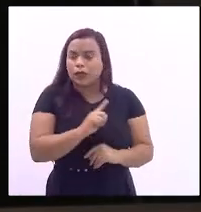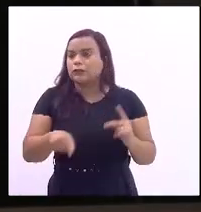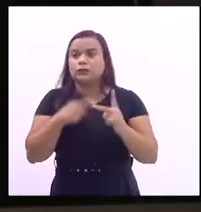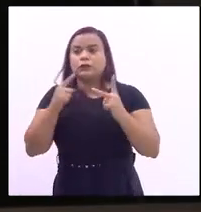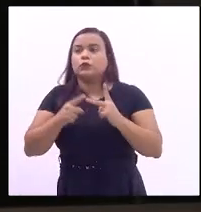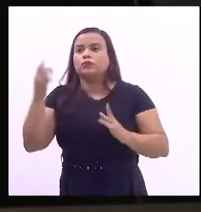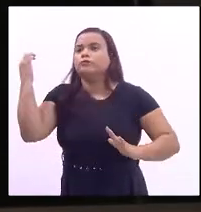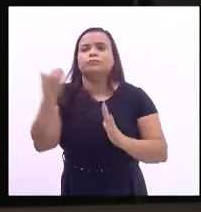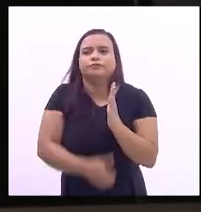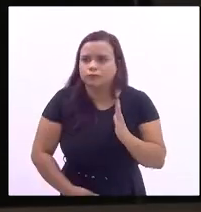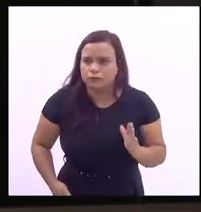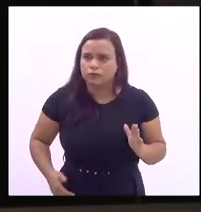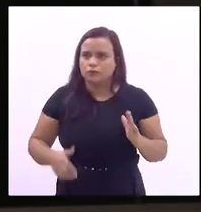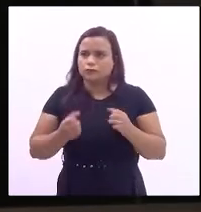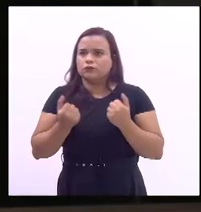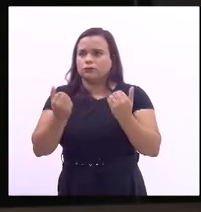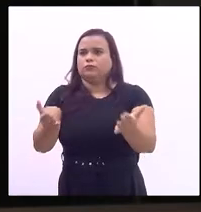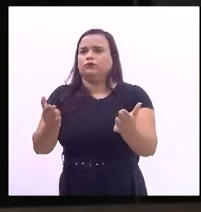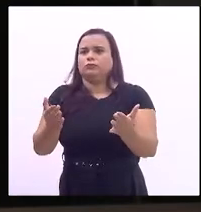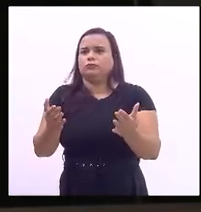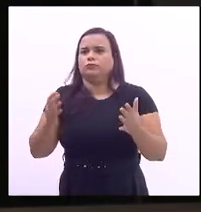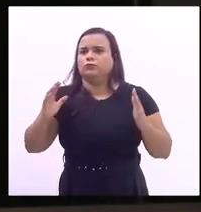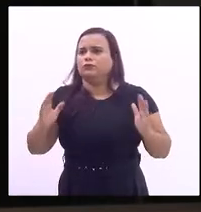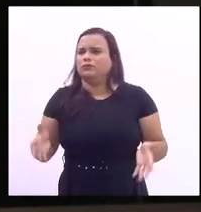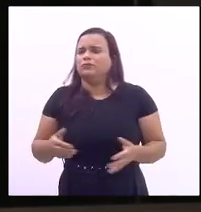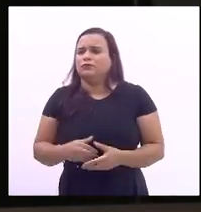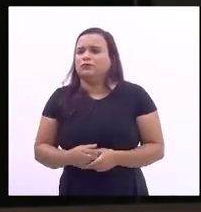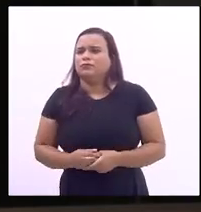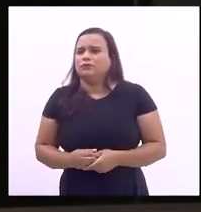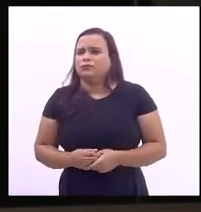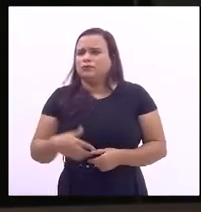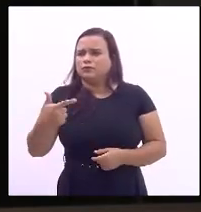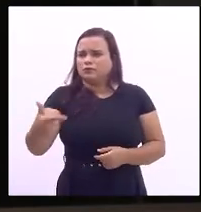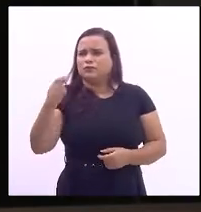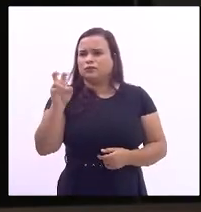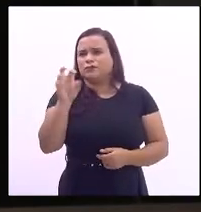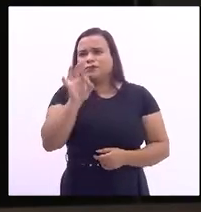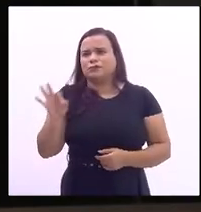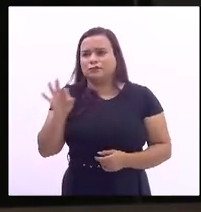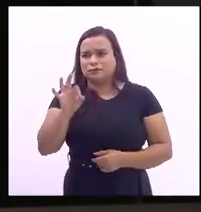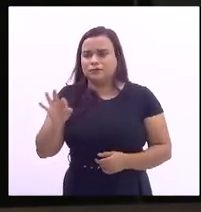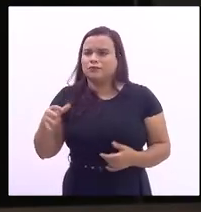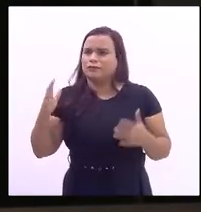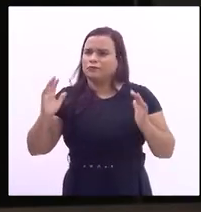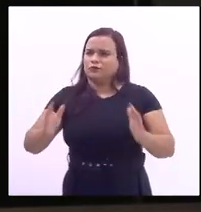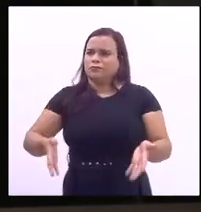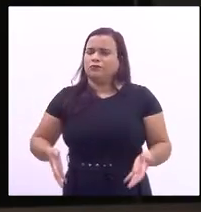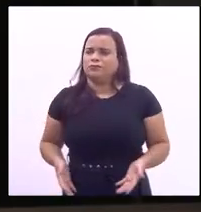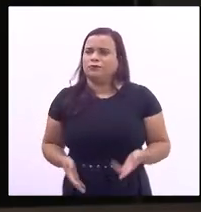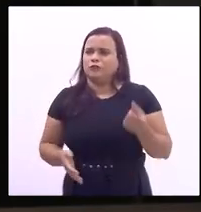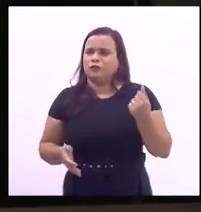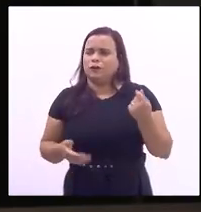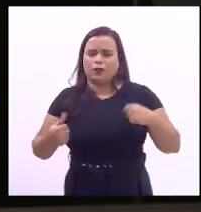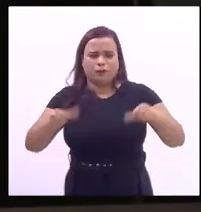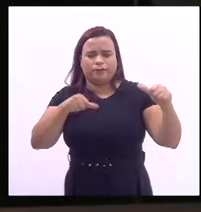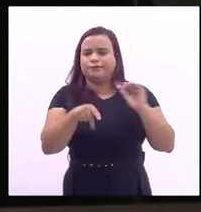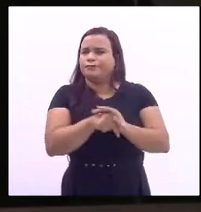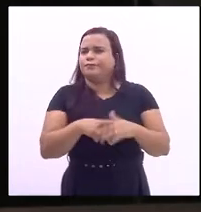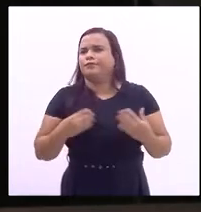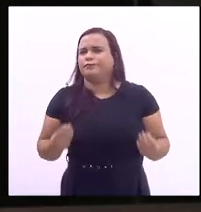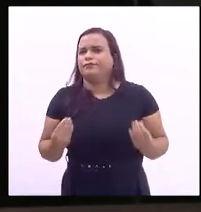interessados que se permita desde já um desconto de 25 por cento do valor da avaliação